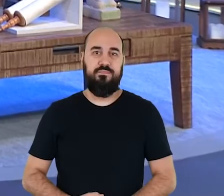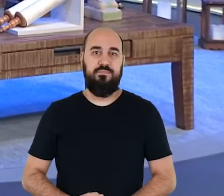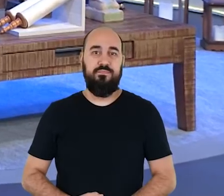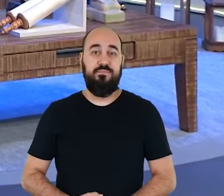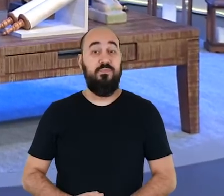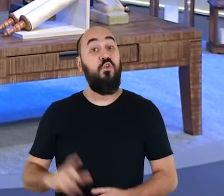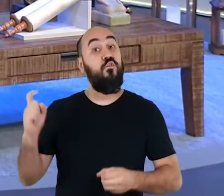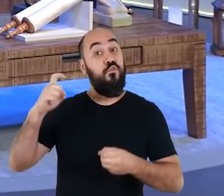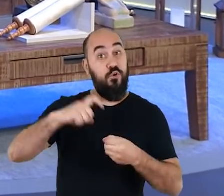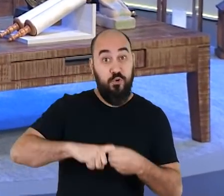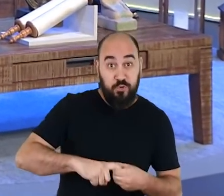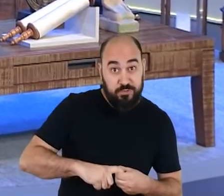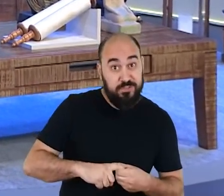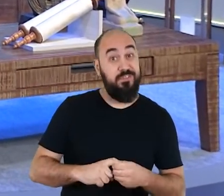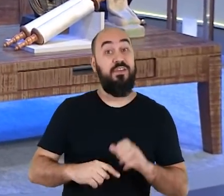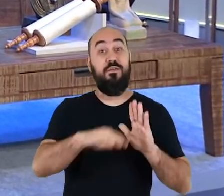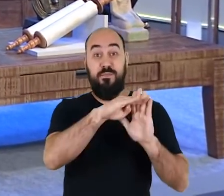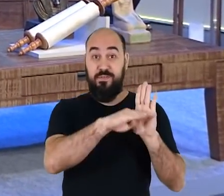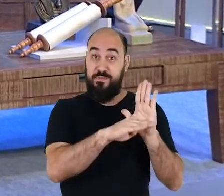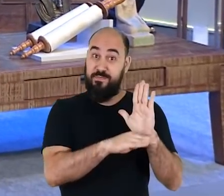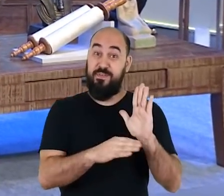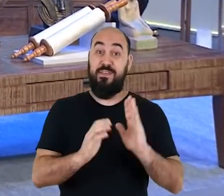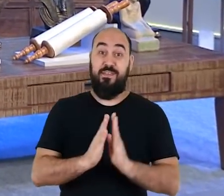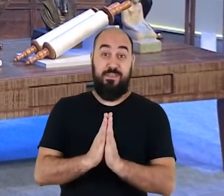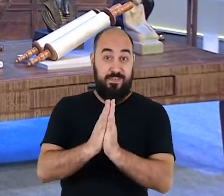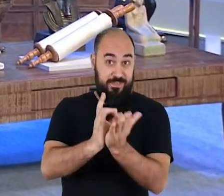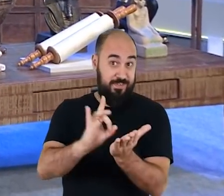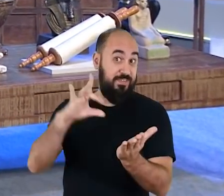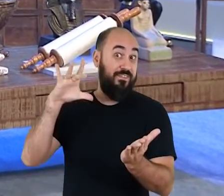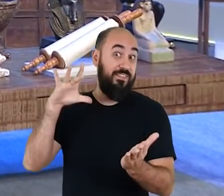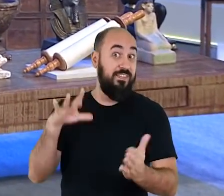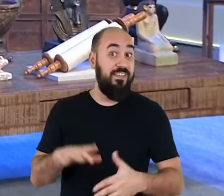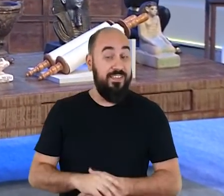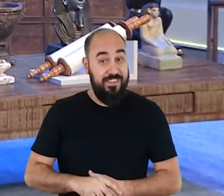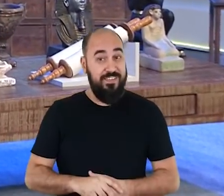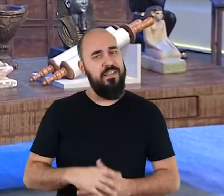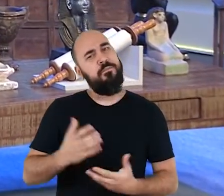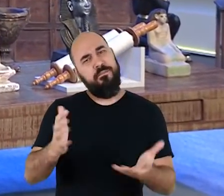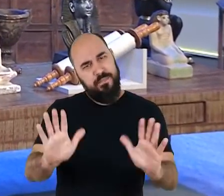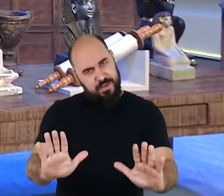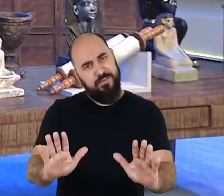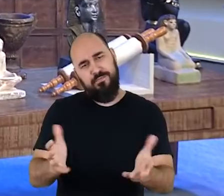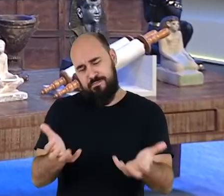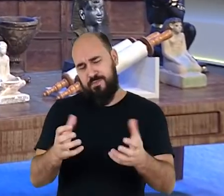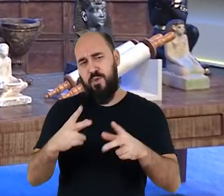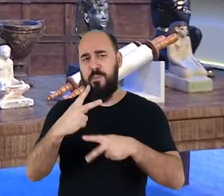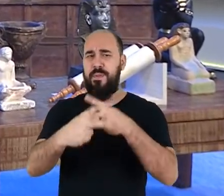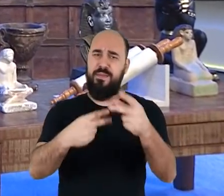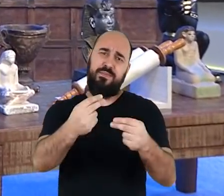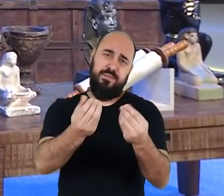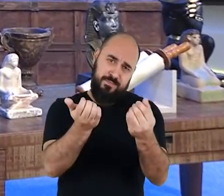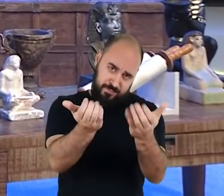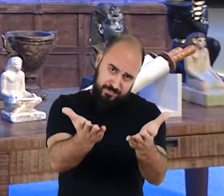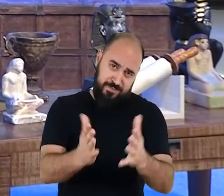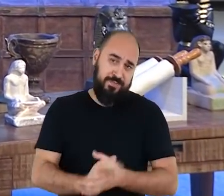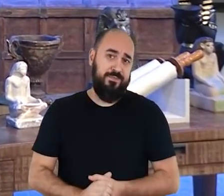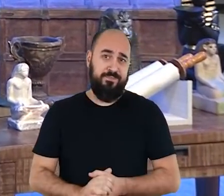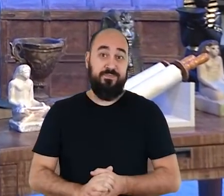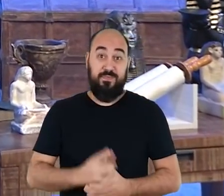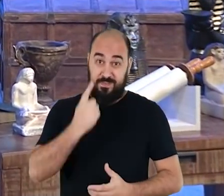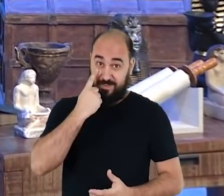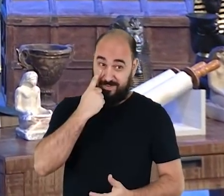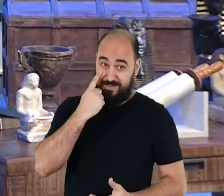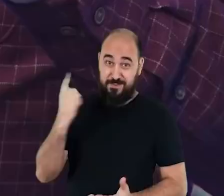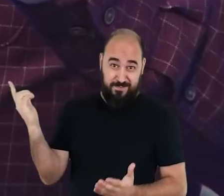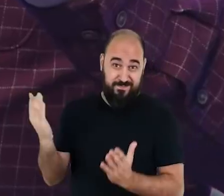De volta com o programa Evidências, mas antes de entrar no assunto de hoje, eu quero dar um presente para você e sua família. É o Guia de Estudos